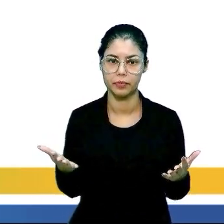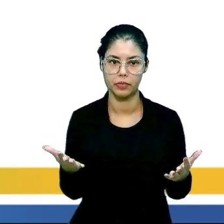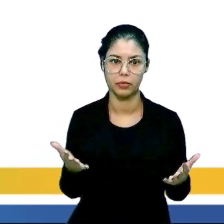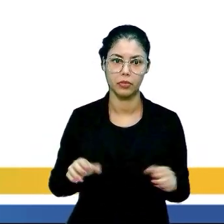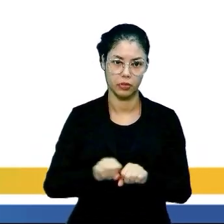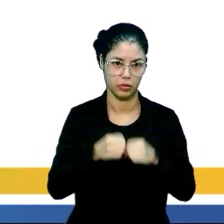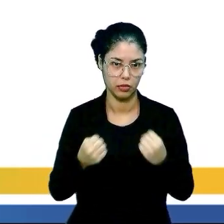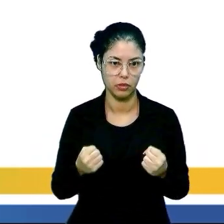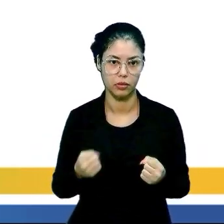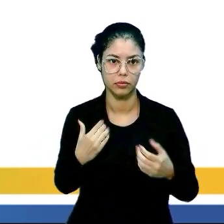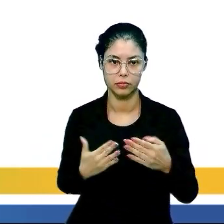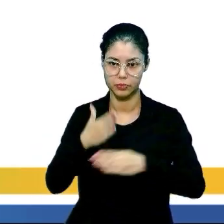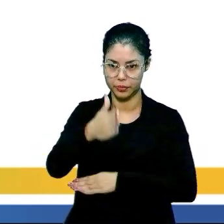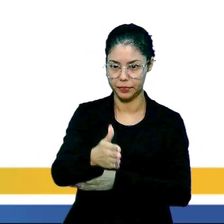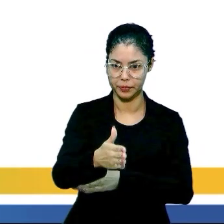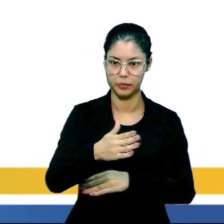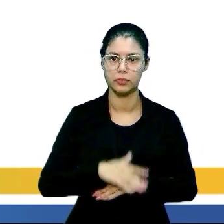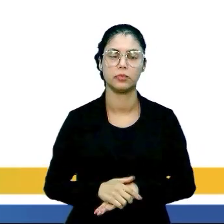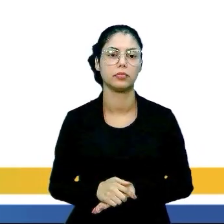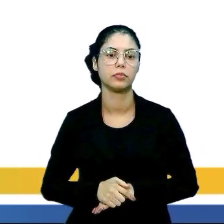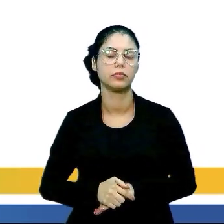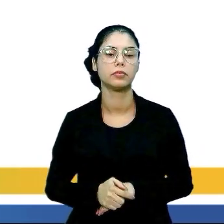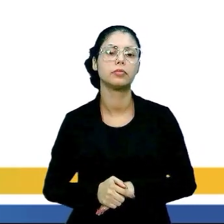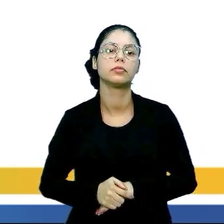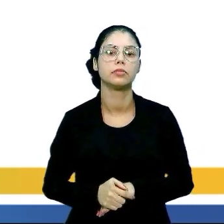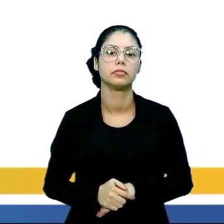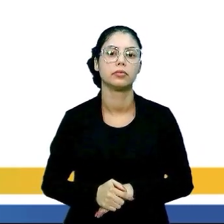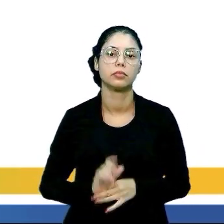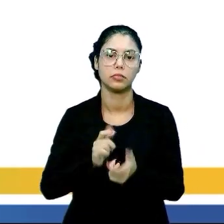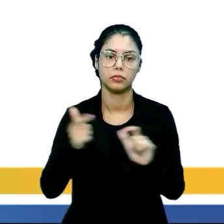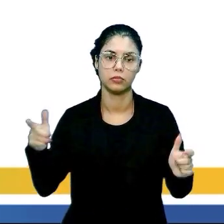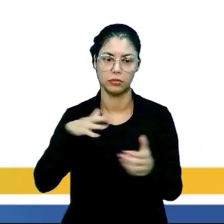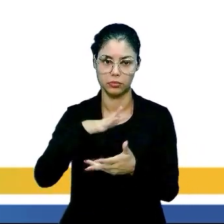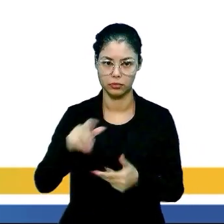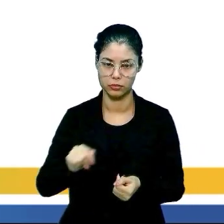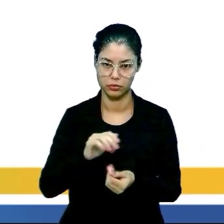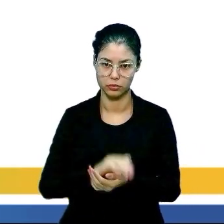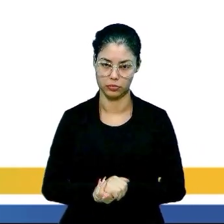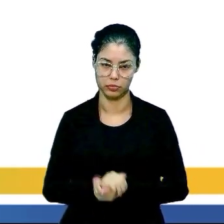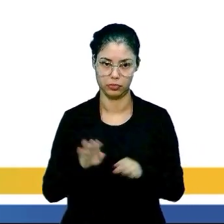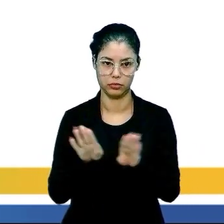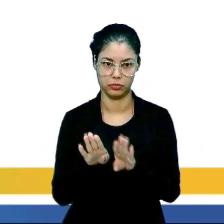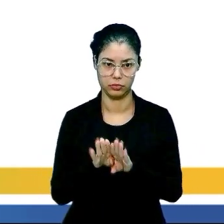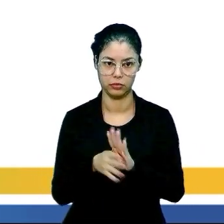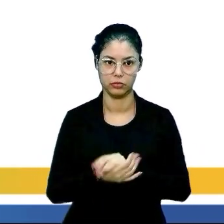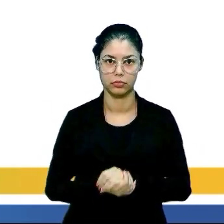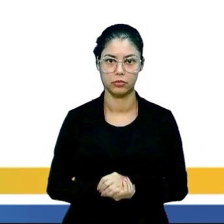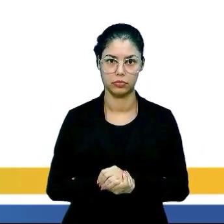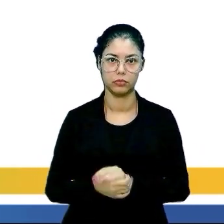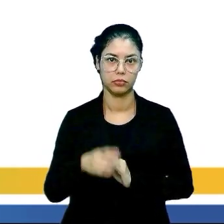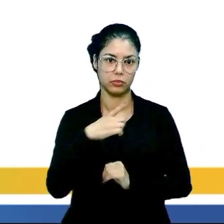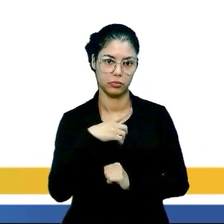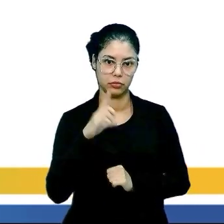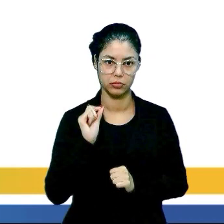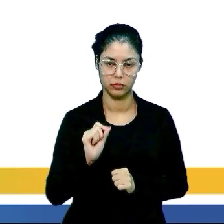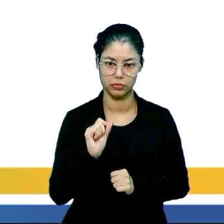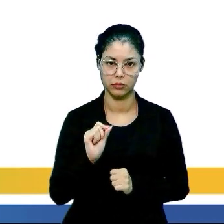esse rompimento de barreira. E o sertão é do tamanho do mundo também. Então, a gente tem